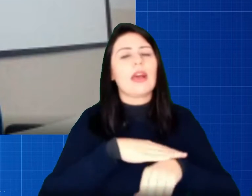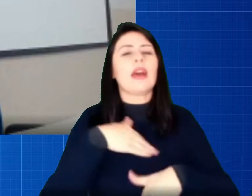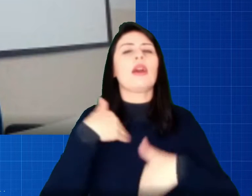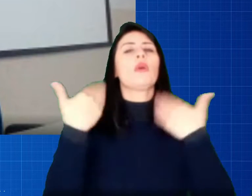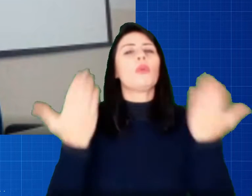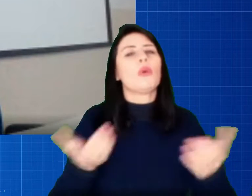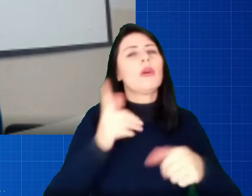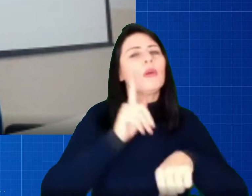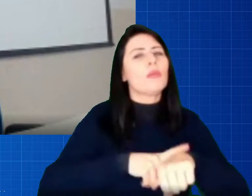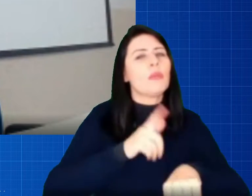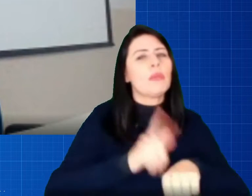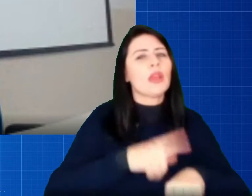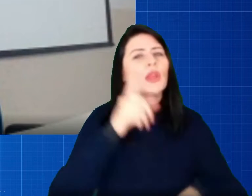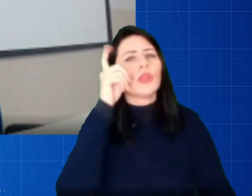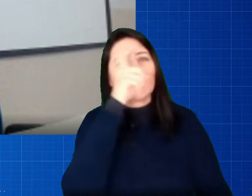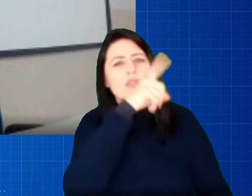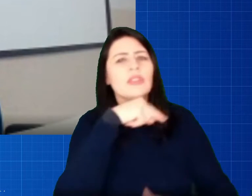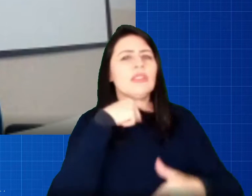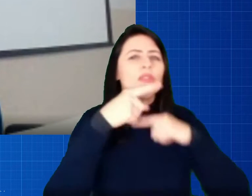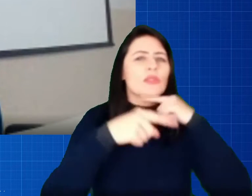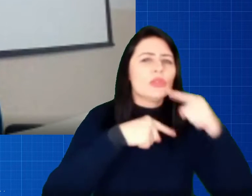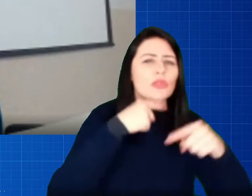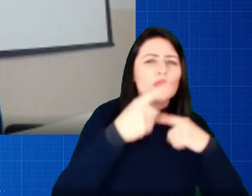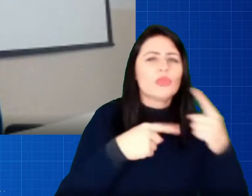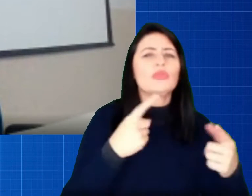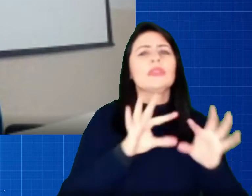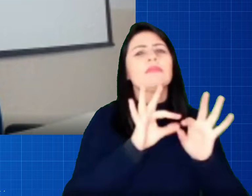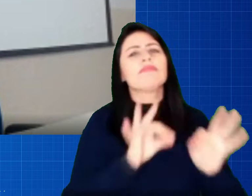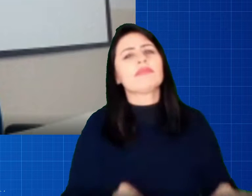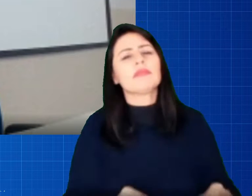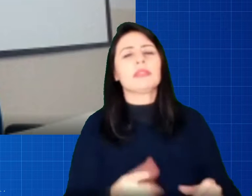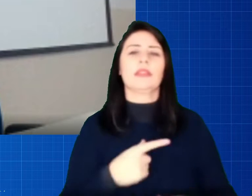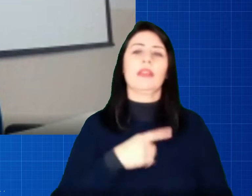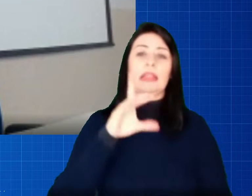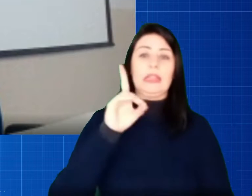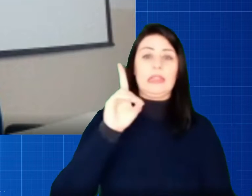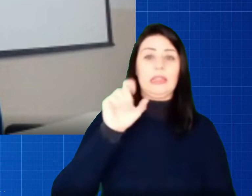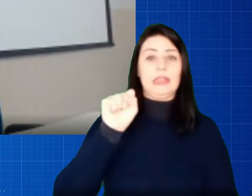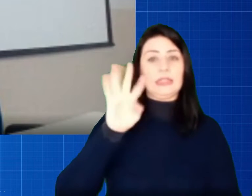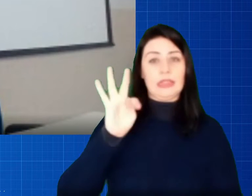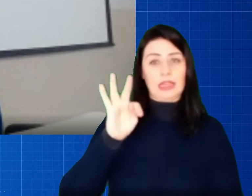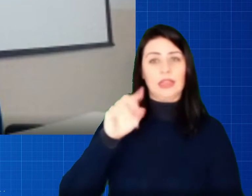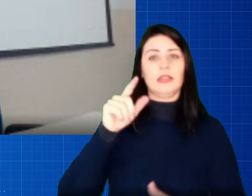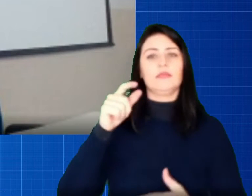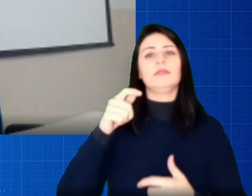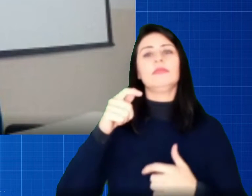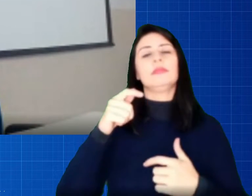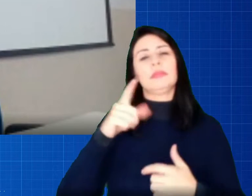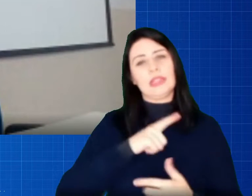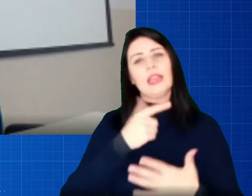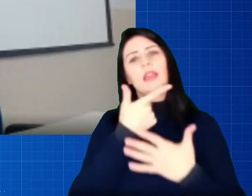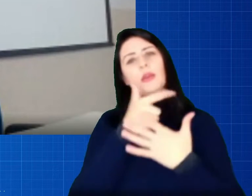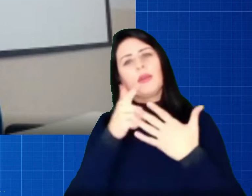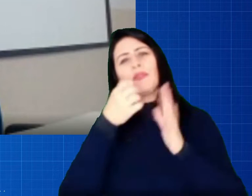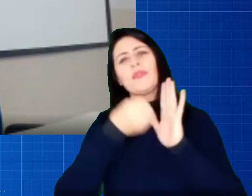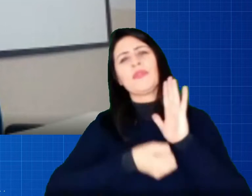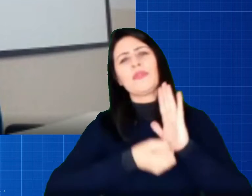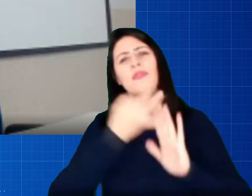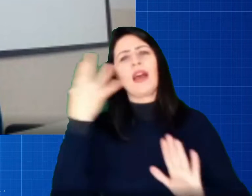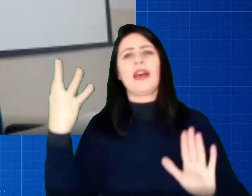esses momentos de vulnerabilidade. Né? Então, as DSTs estão aí. O HIV, a sífilis,